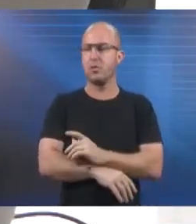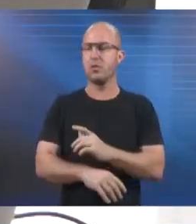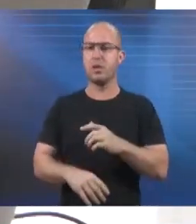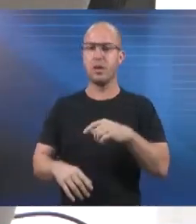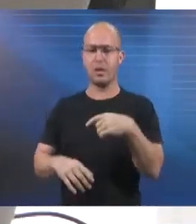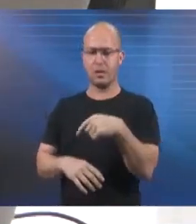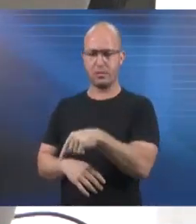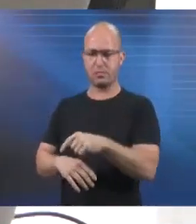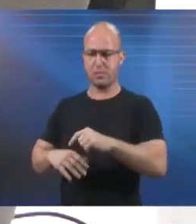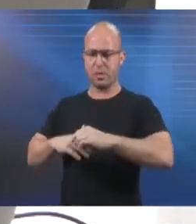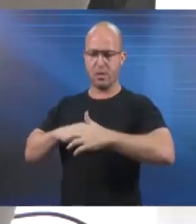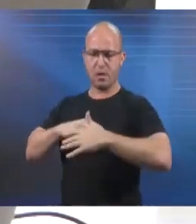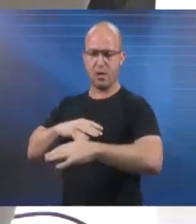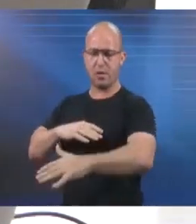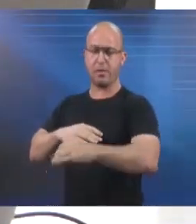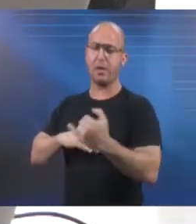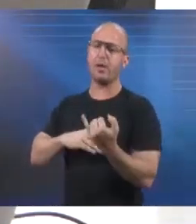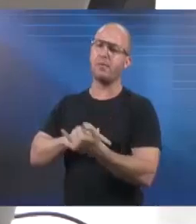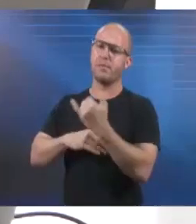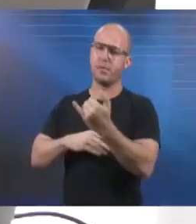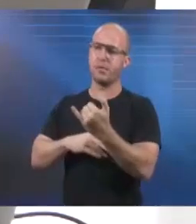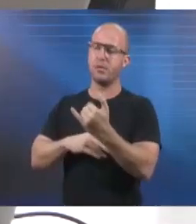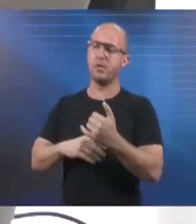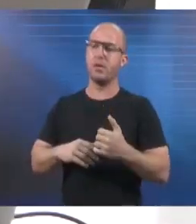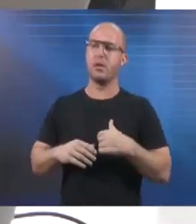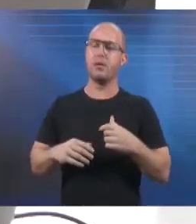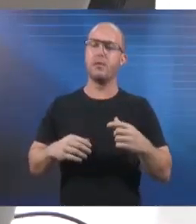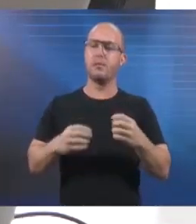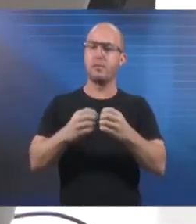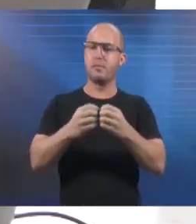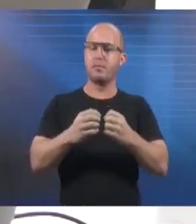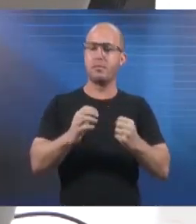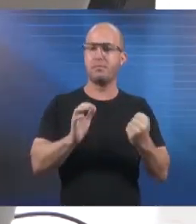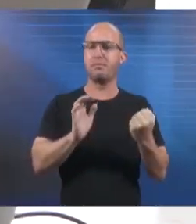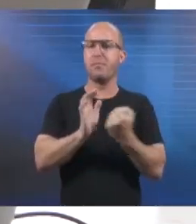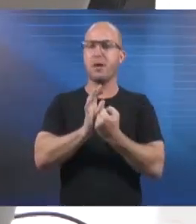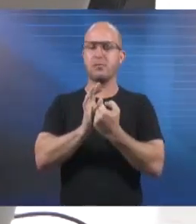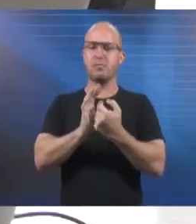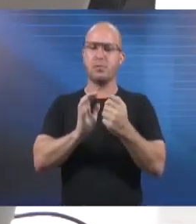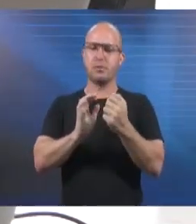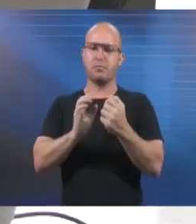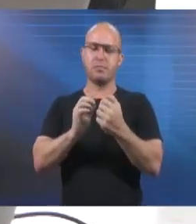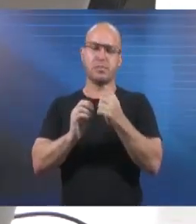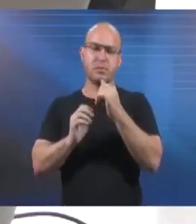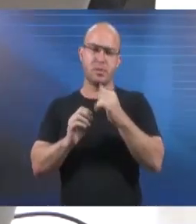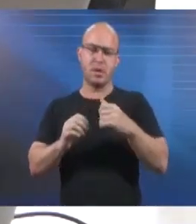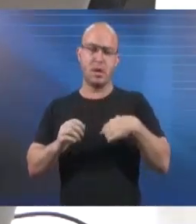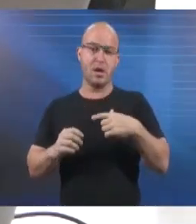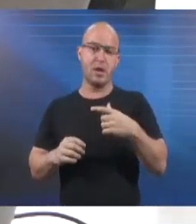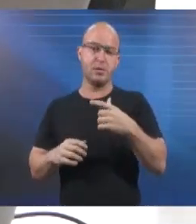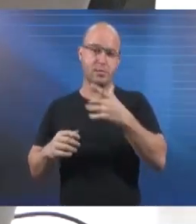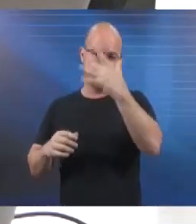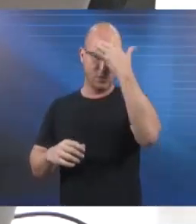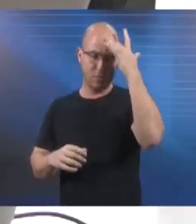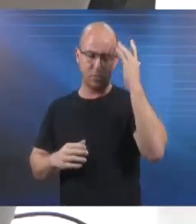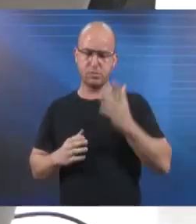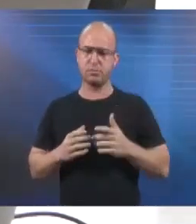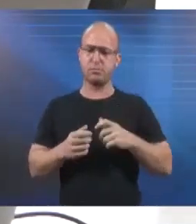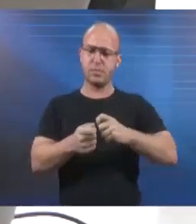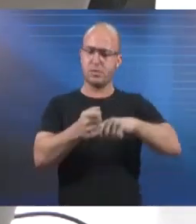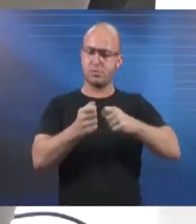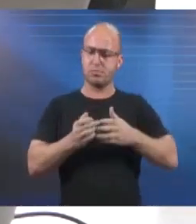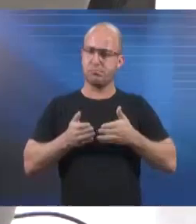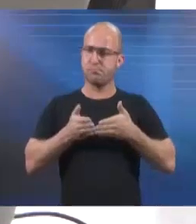importante vai impactar pessoas vai impactar os pescadores vai